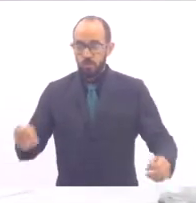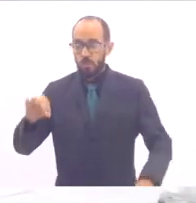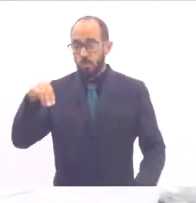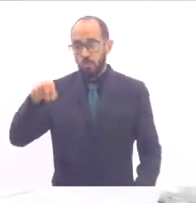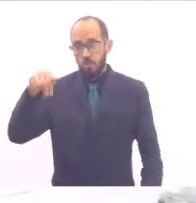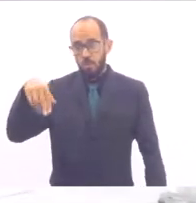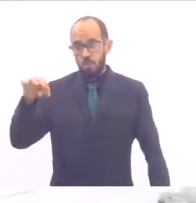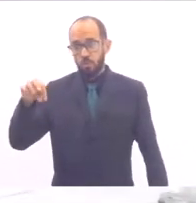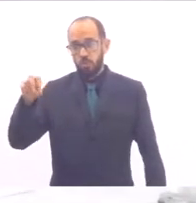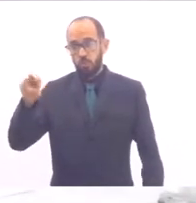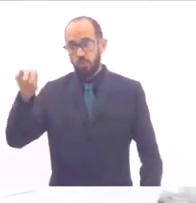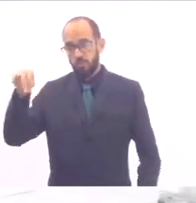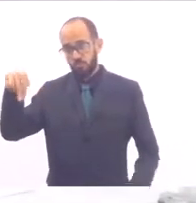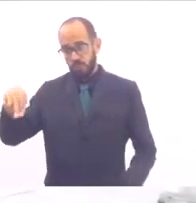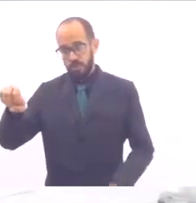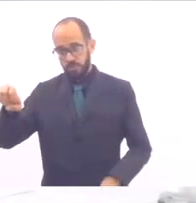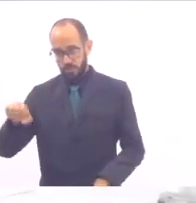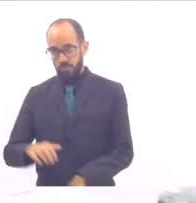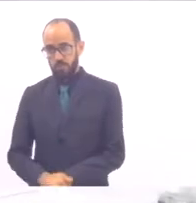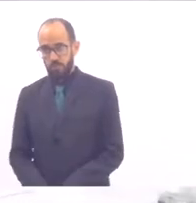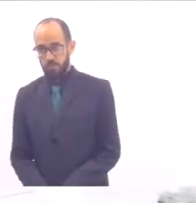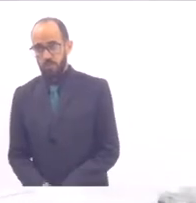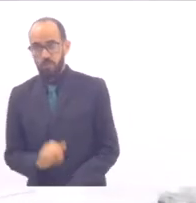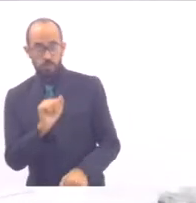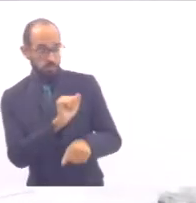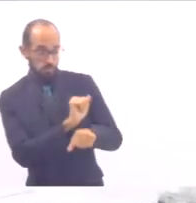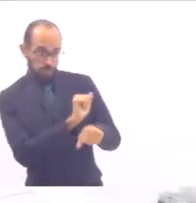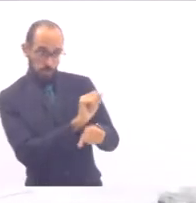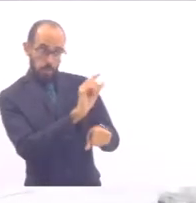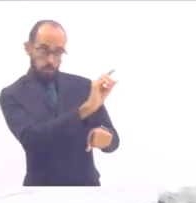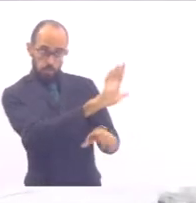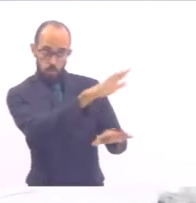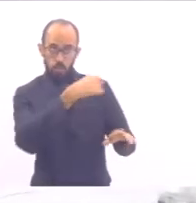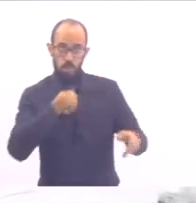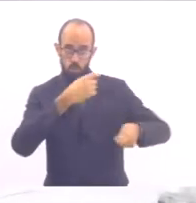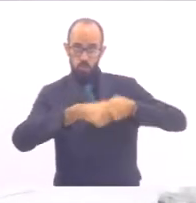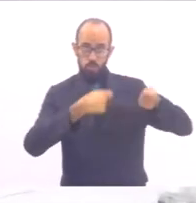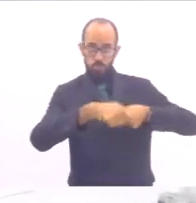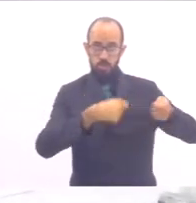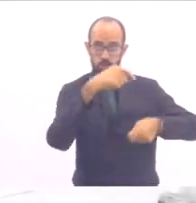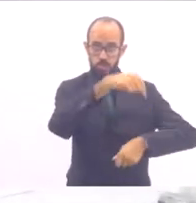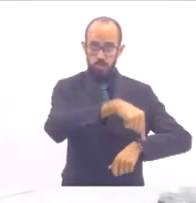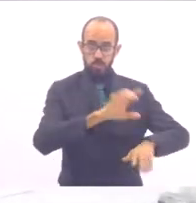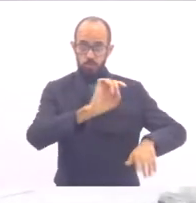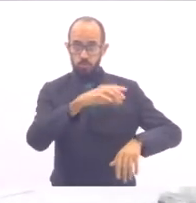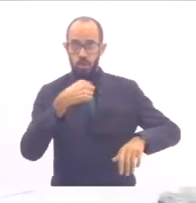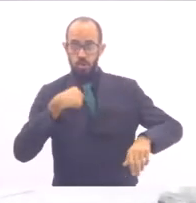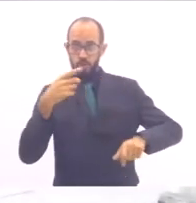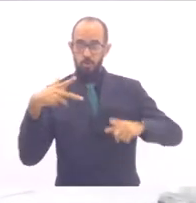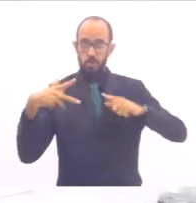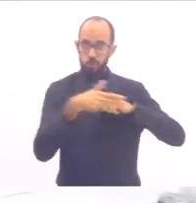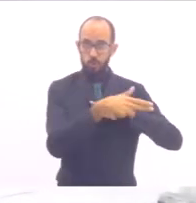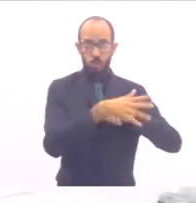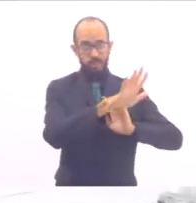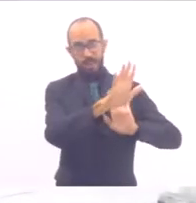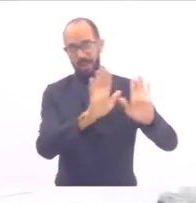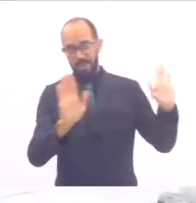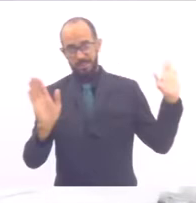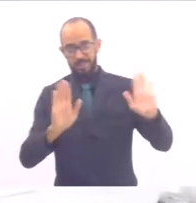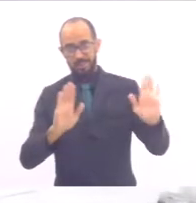Mantovani. A palavra volta para o Mantovani. Espera aí. Eu estou comandando aqui. Só eu que posso fazer dispersões